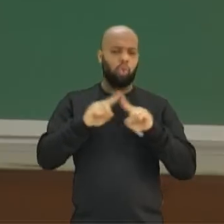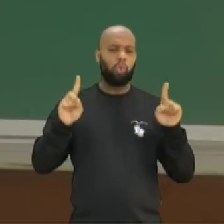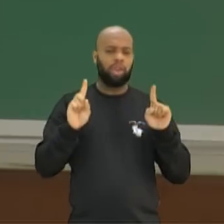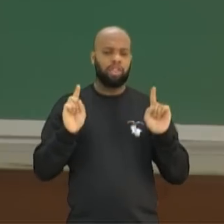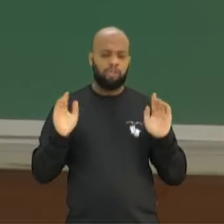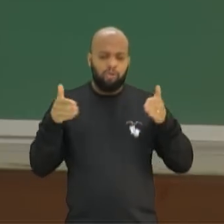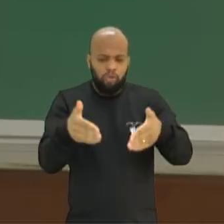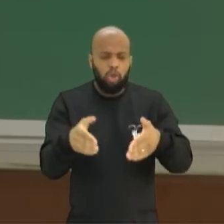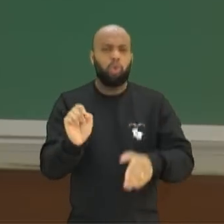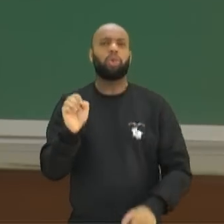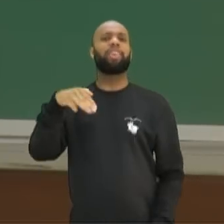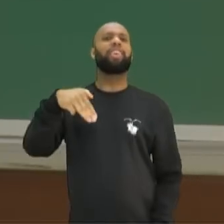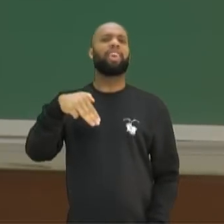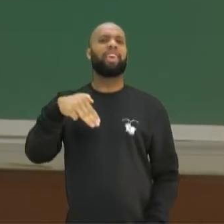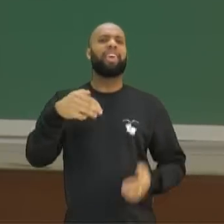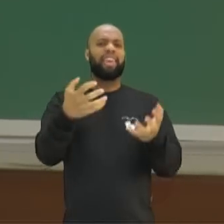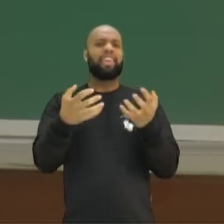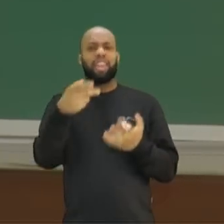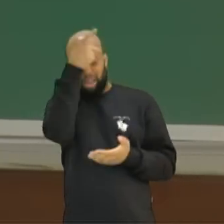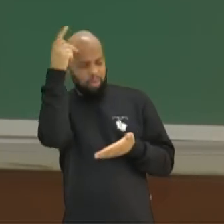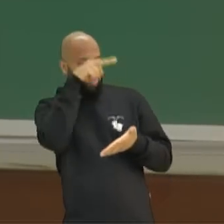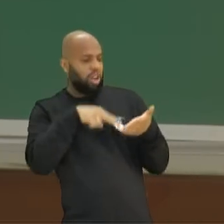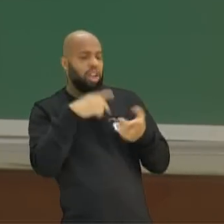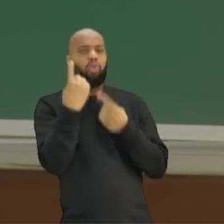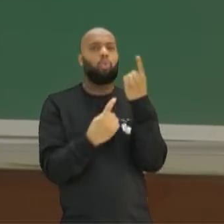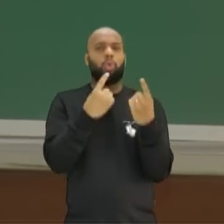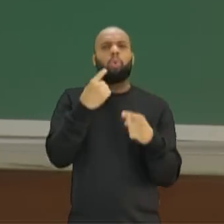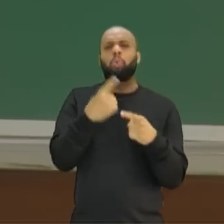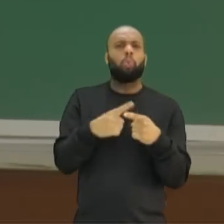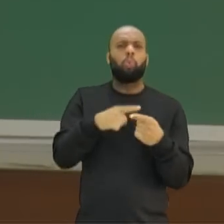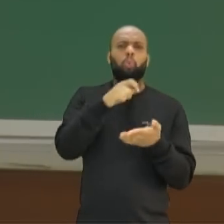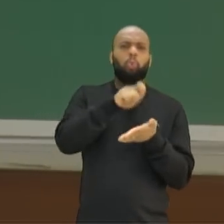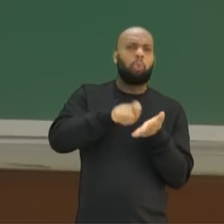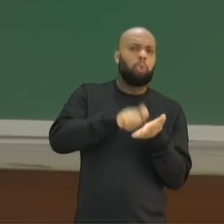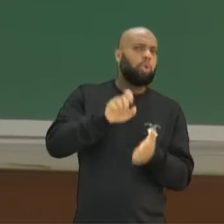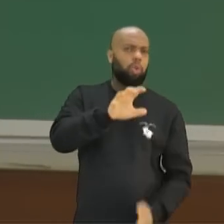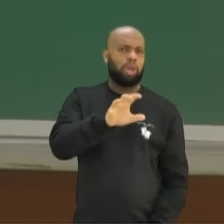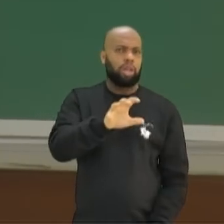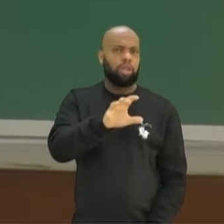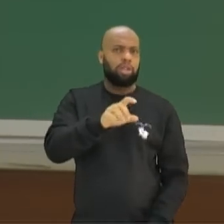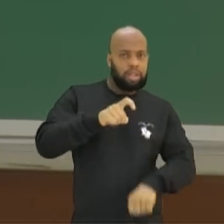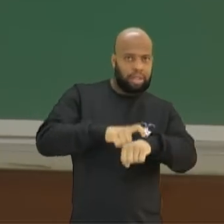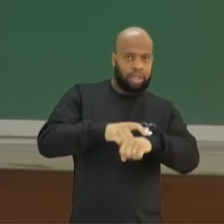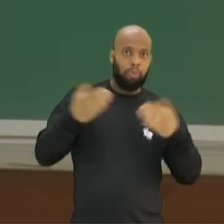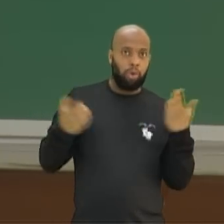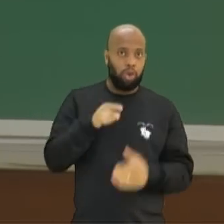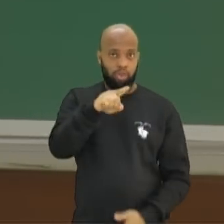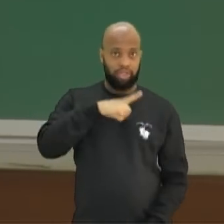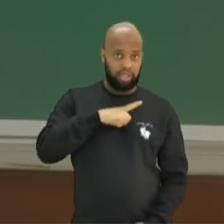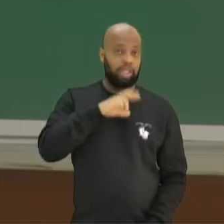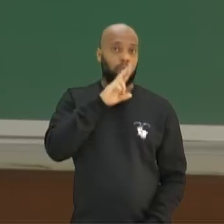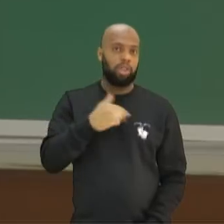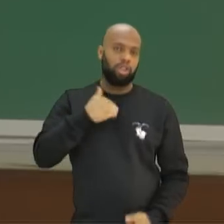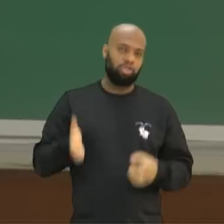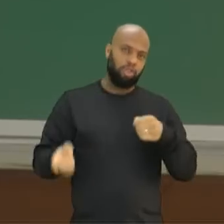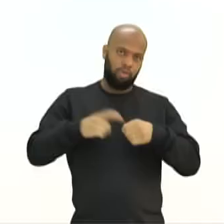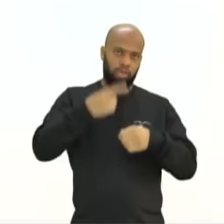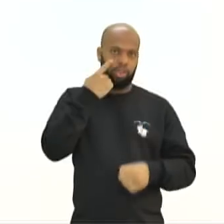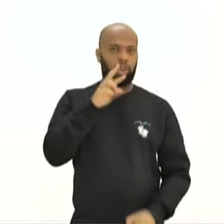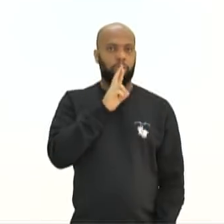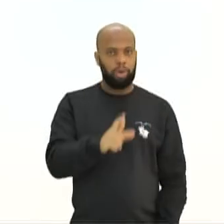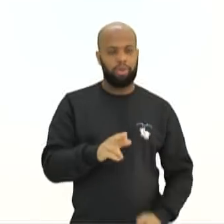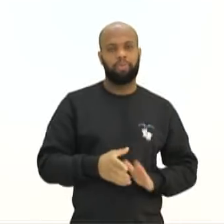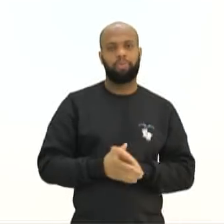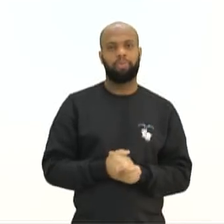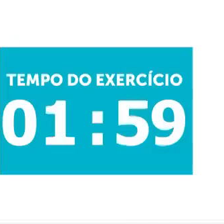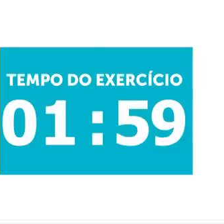o público-alvo? Em quem será que ele pensou? E por que esse público-alvo? Vou dar um tempinho para você responder essa questão e eu já